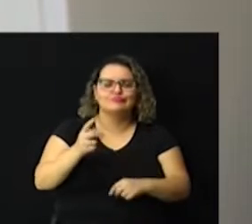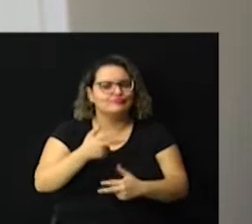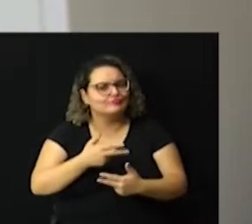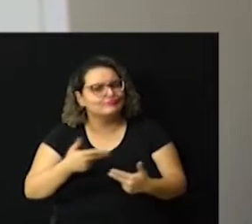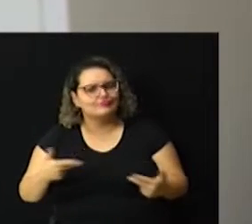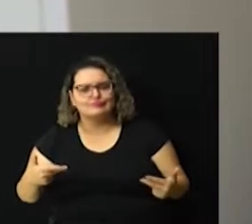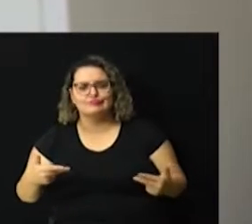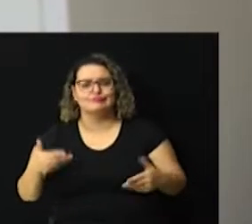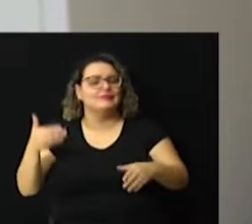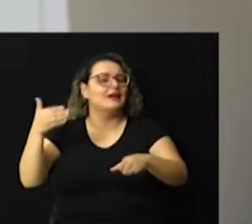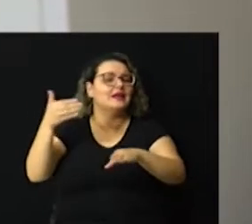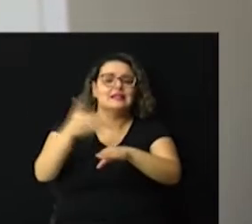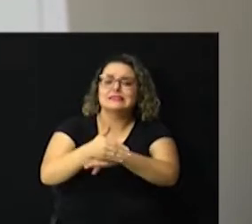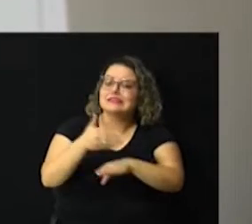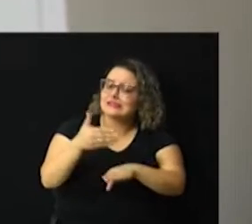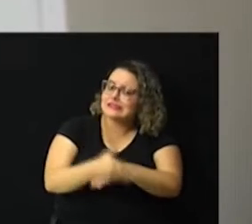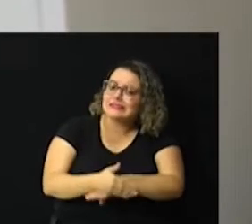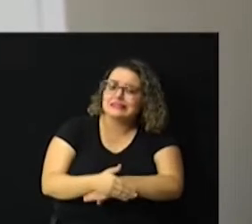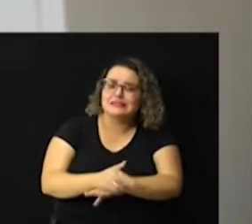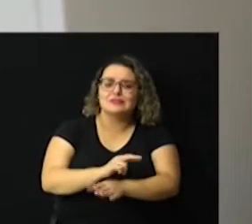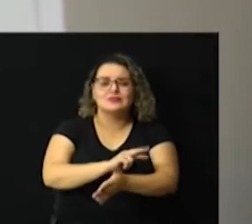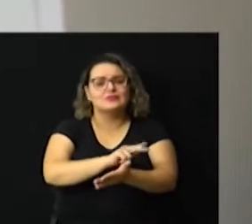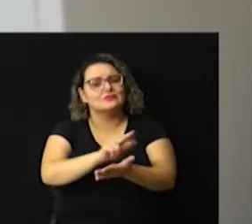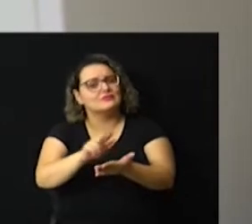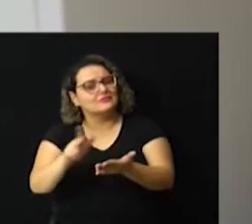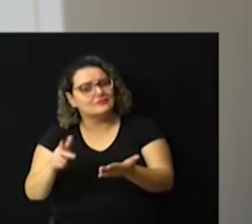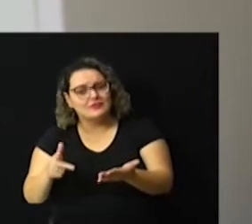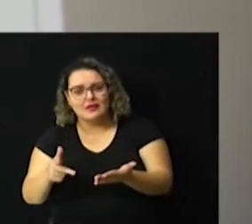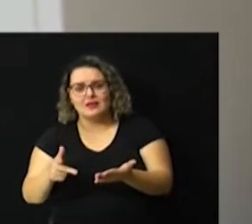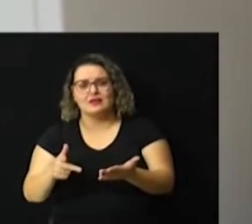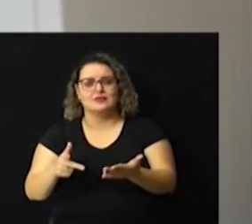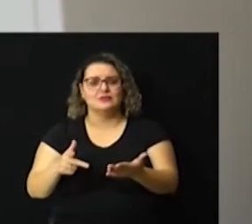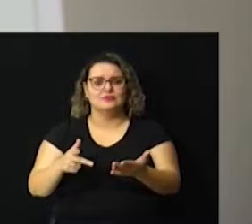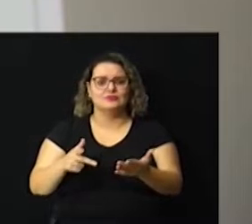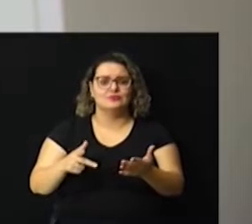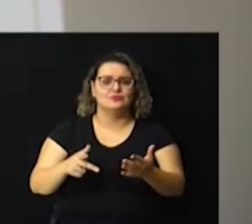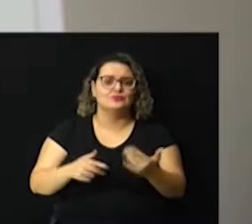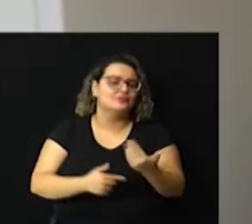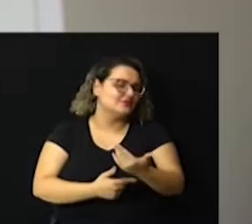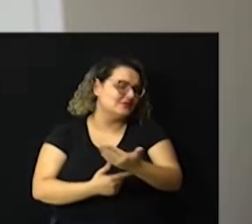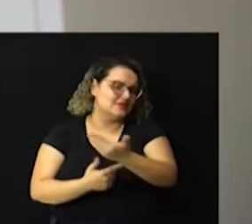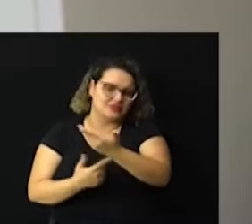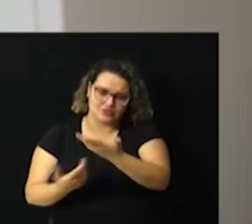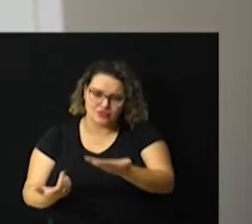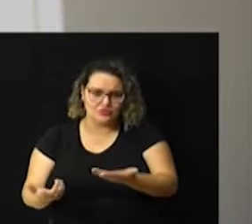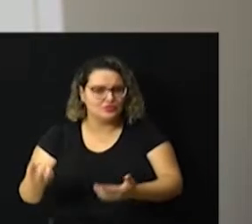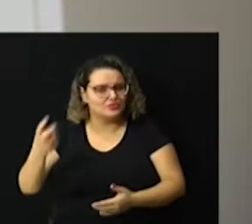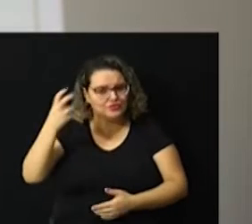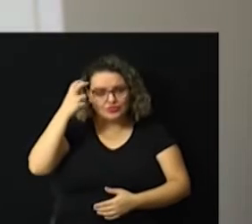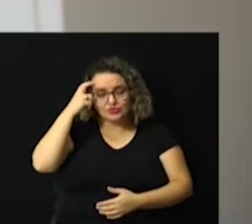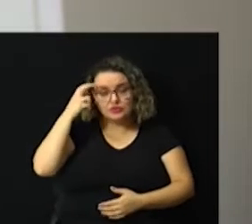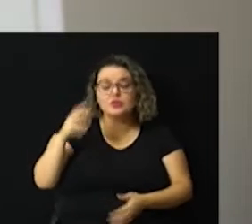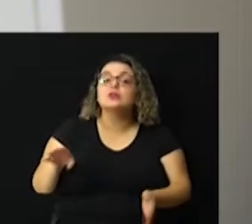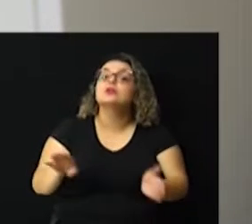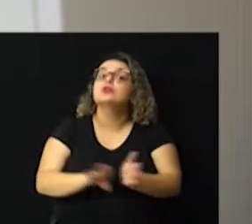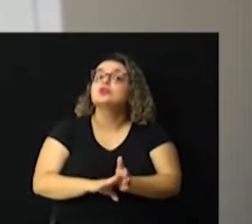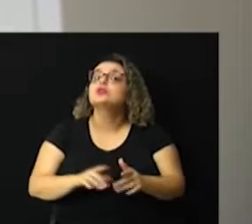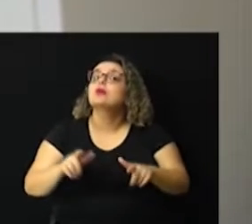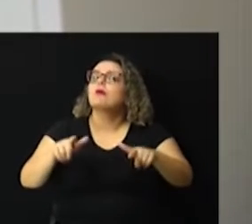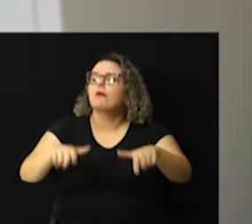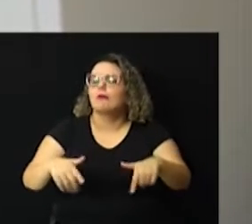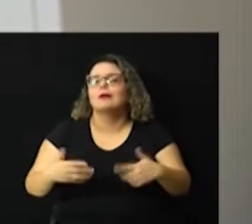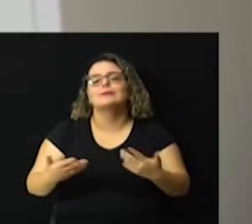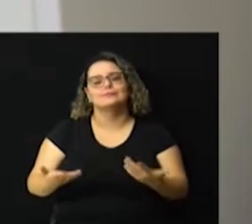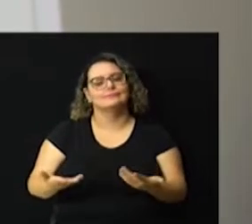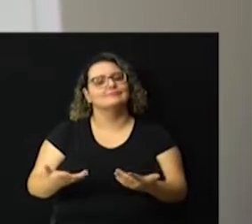material, de acesso a vários meios digitais e de cultura, chegar nesse nível é